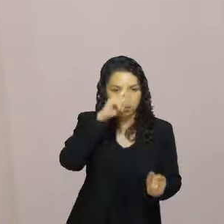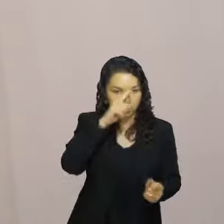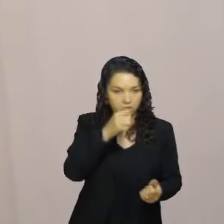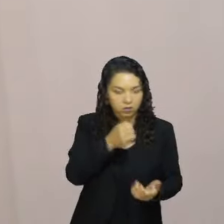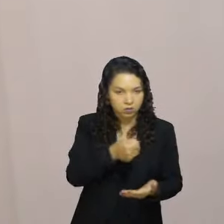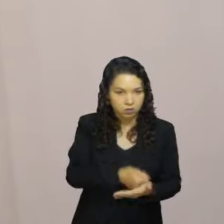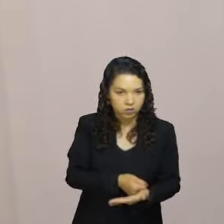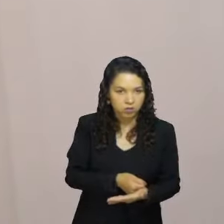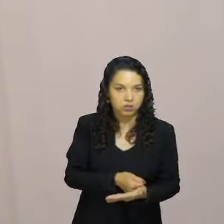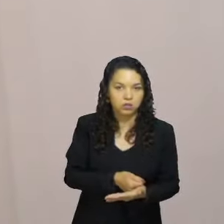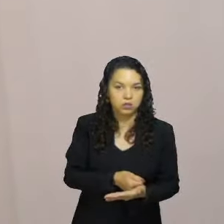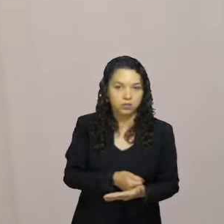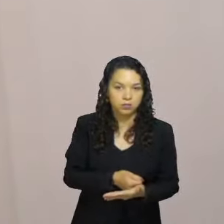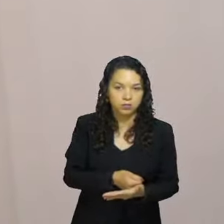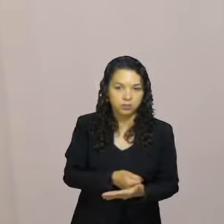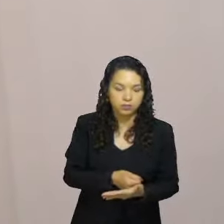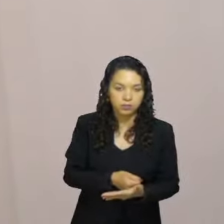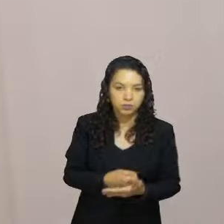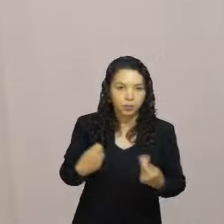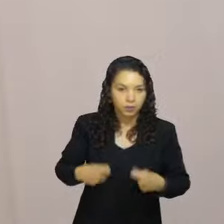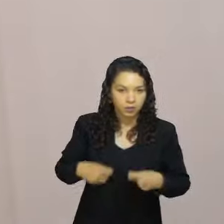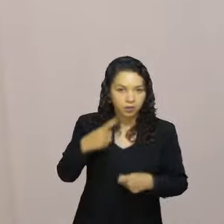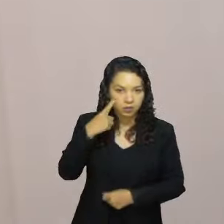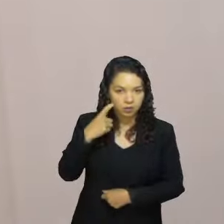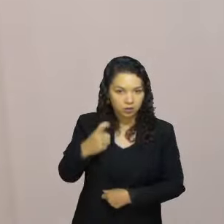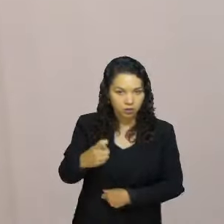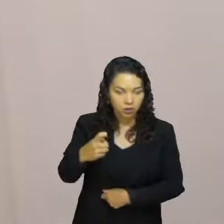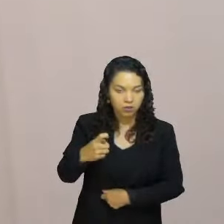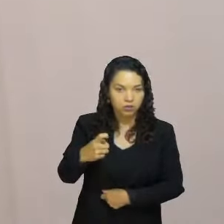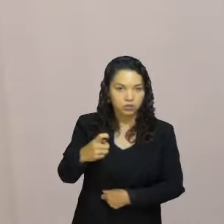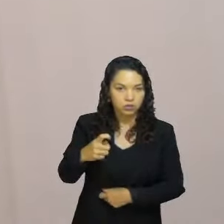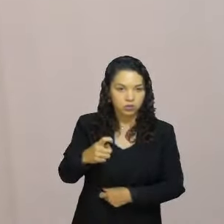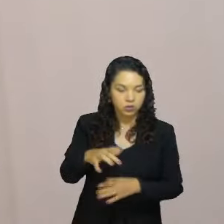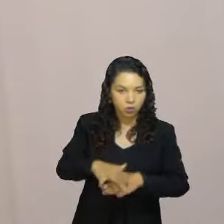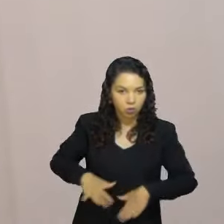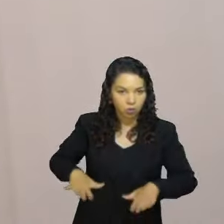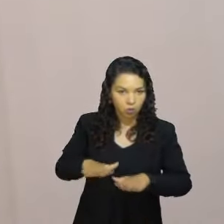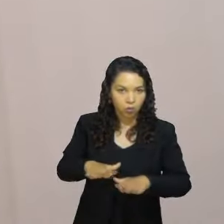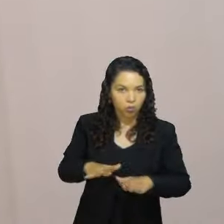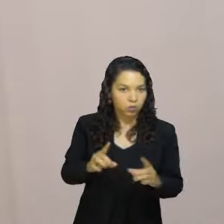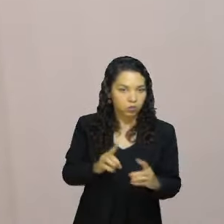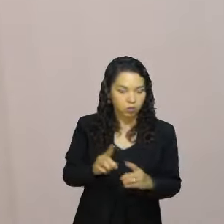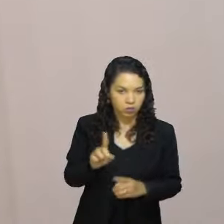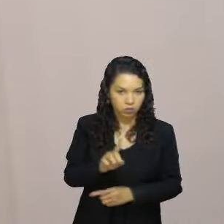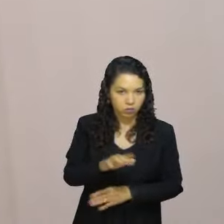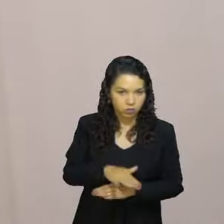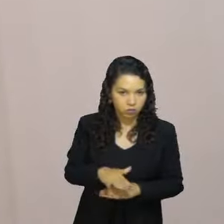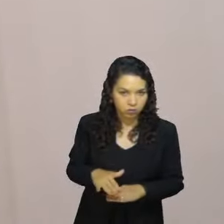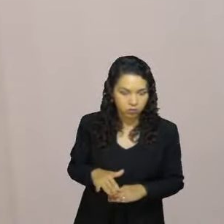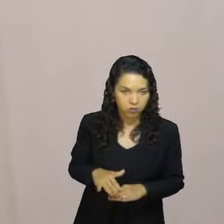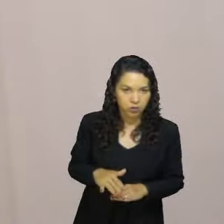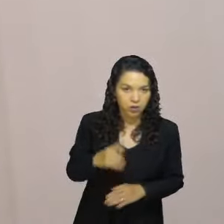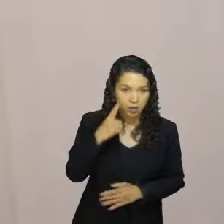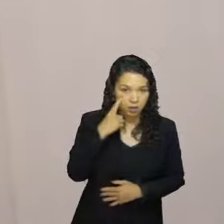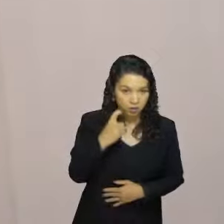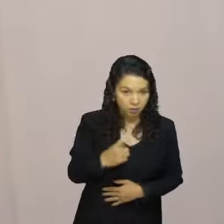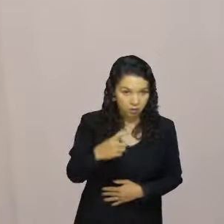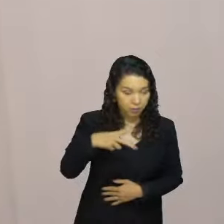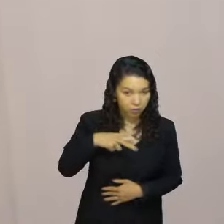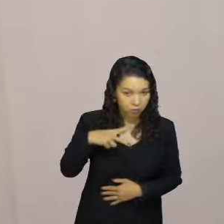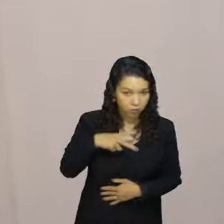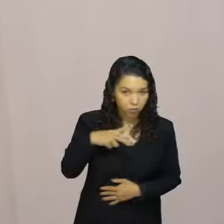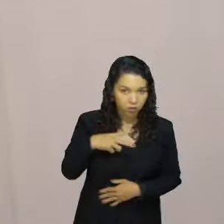tomadas que sejam de interesse coletivo e não atendam somente interesses